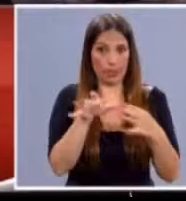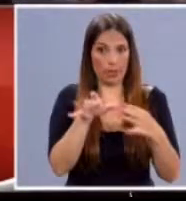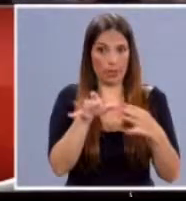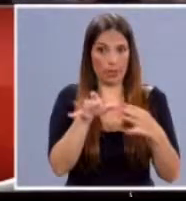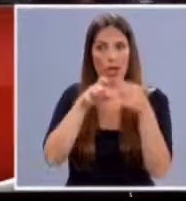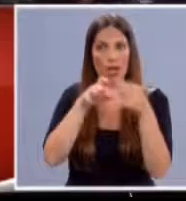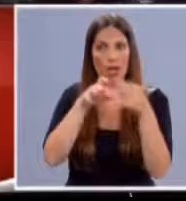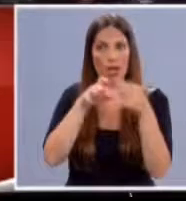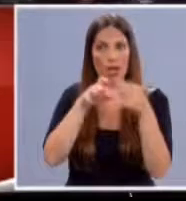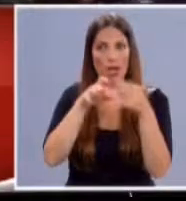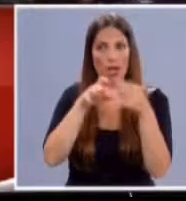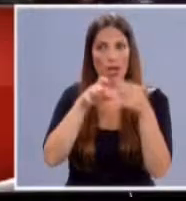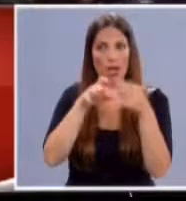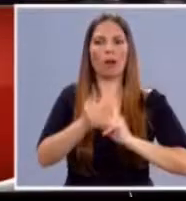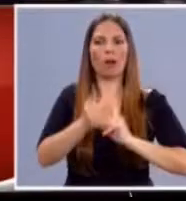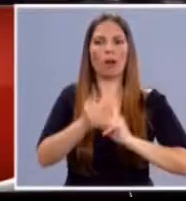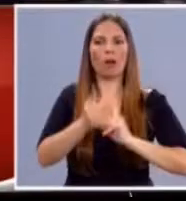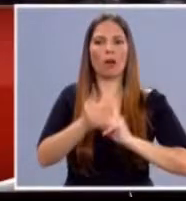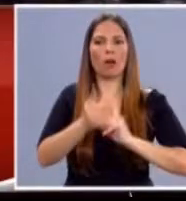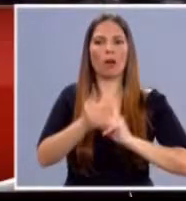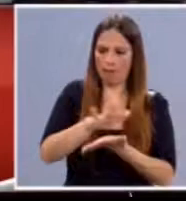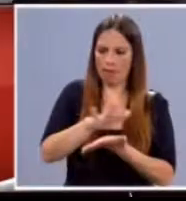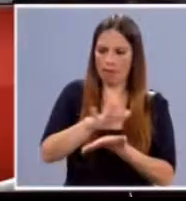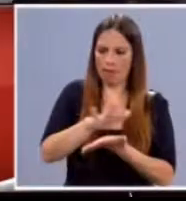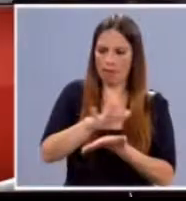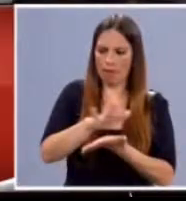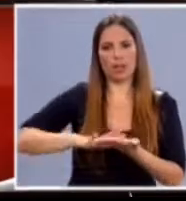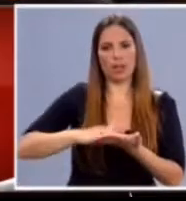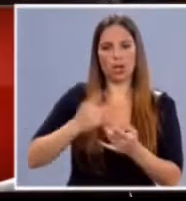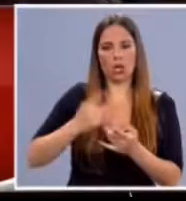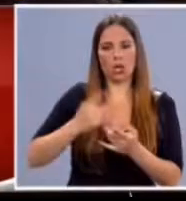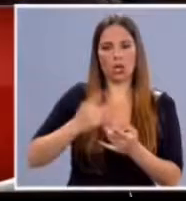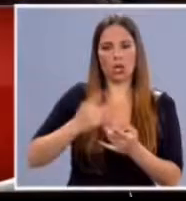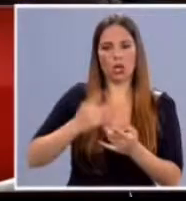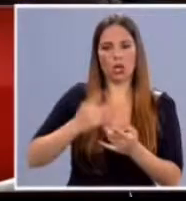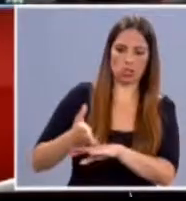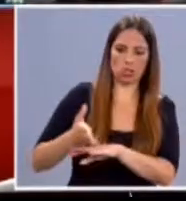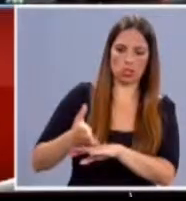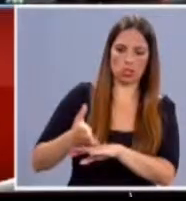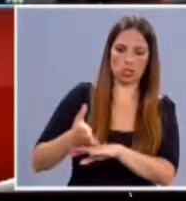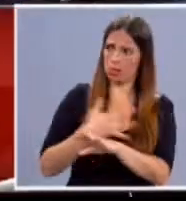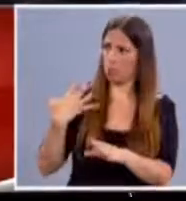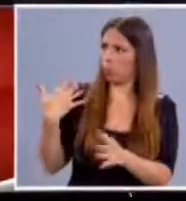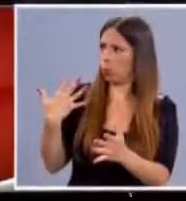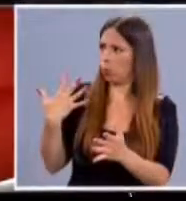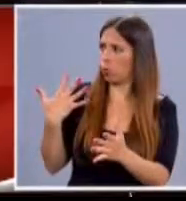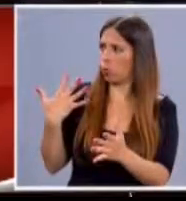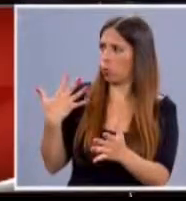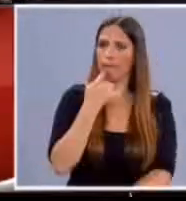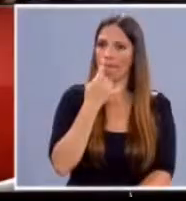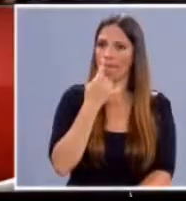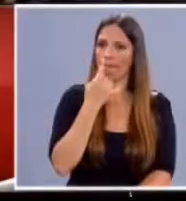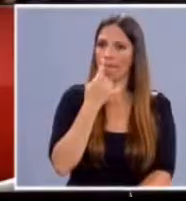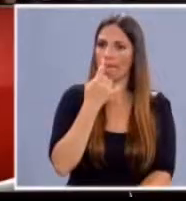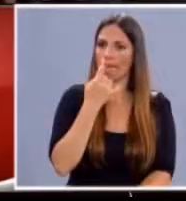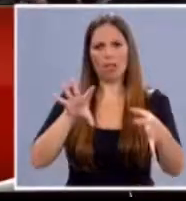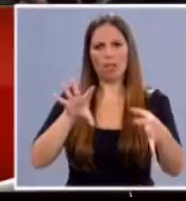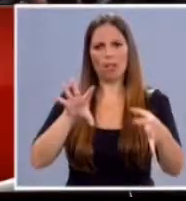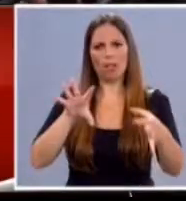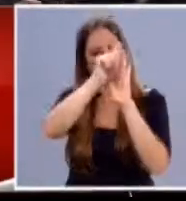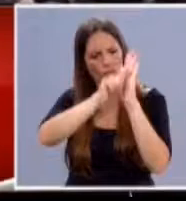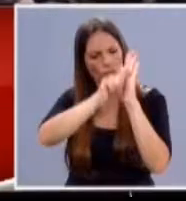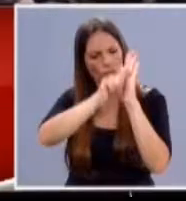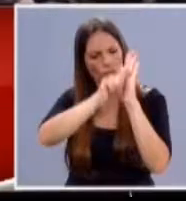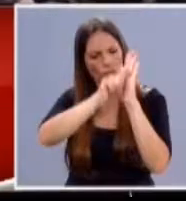somos fundamentado naquilo que temos vindo sempre a dizer, no cumprimento do estatuto, não por